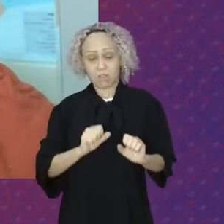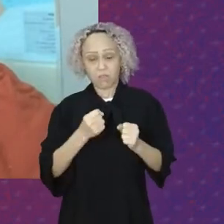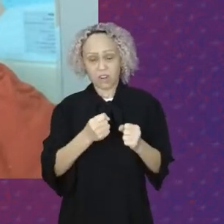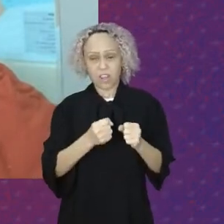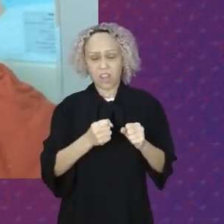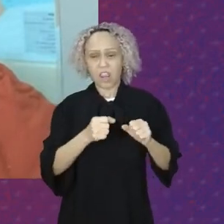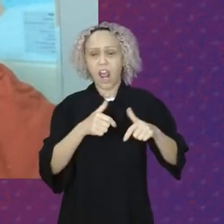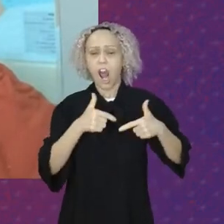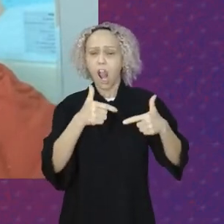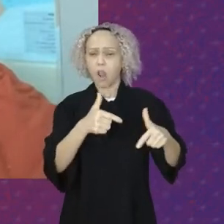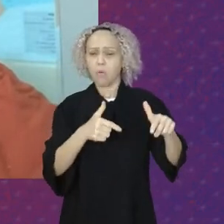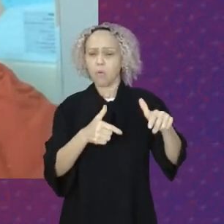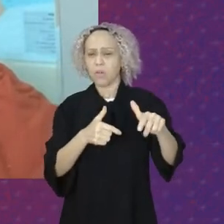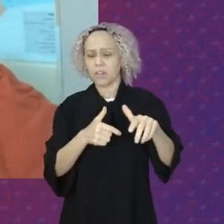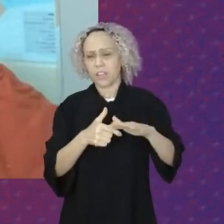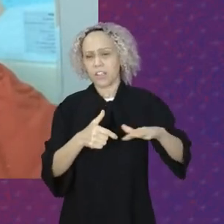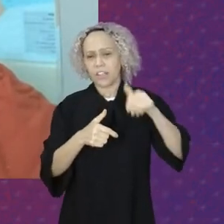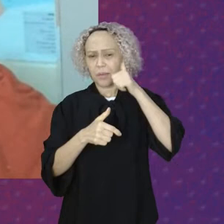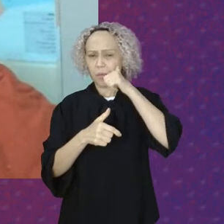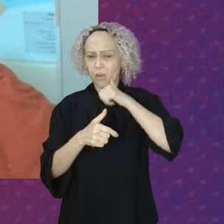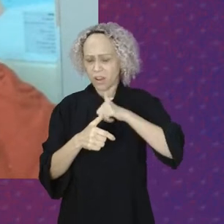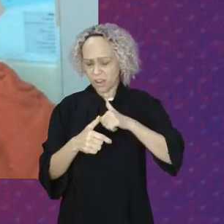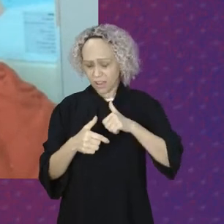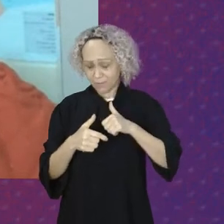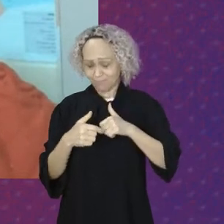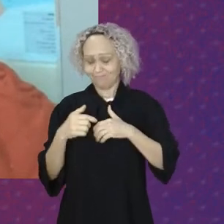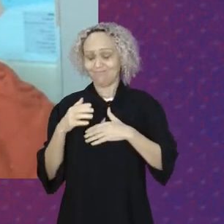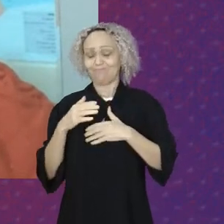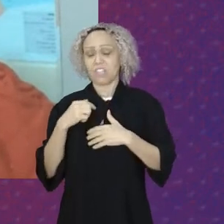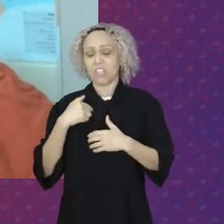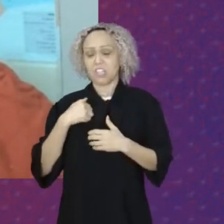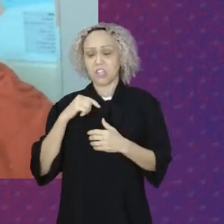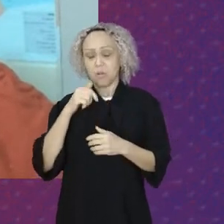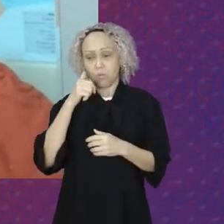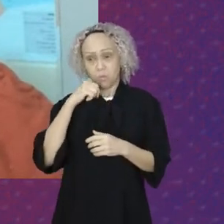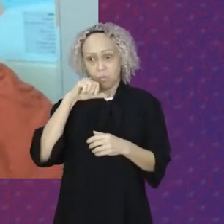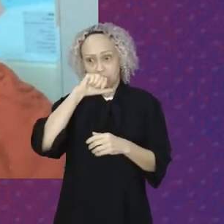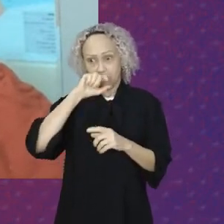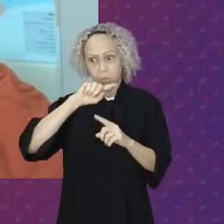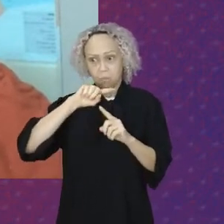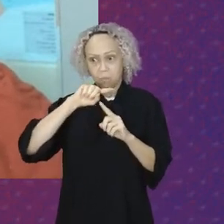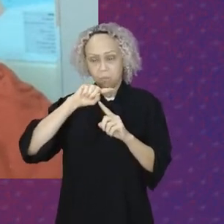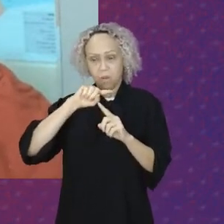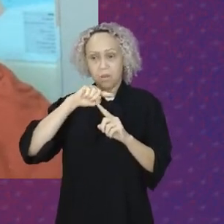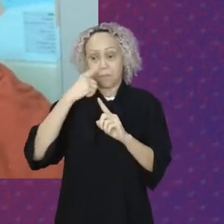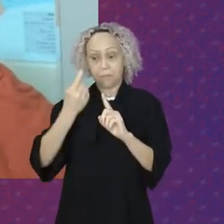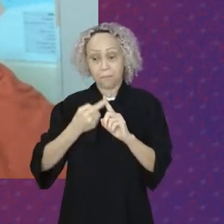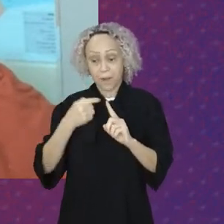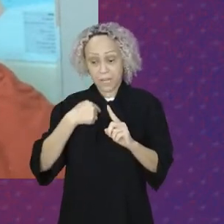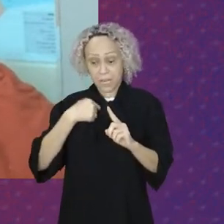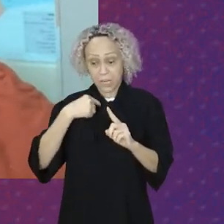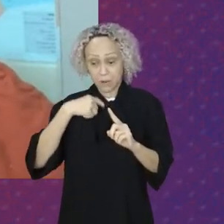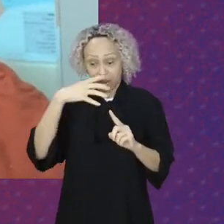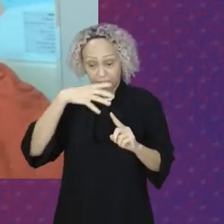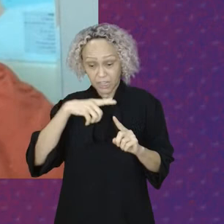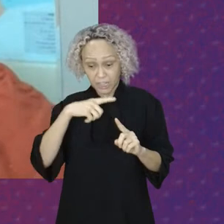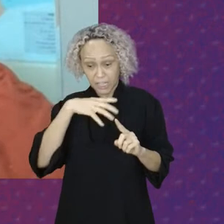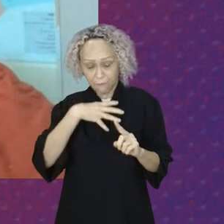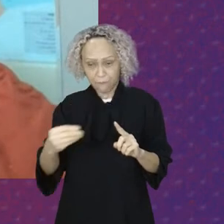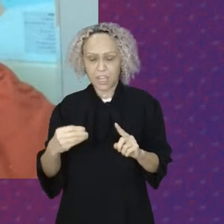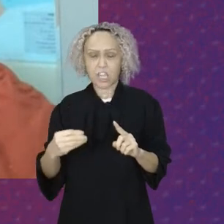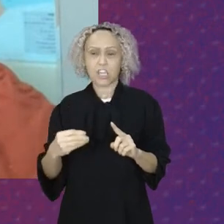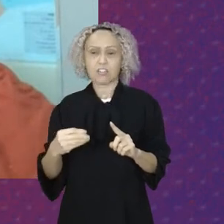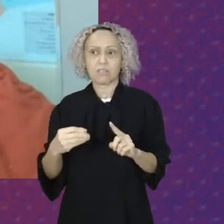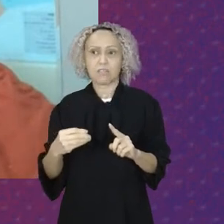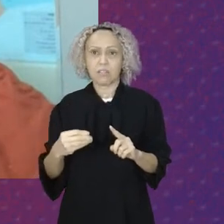isso viria naturalmente, mas eu não estava, eu digo para vocês com muita tranquilidade, preparada para o nível de